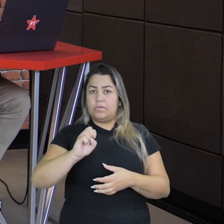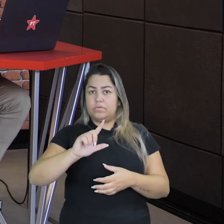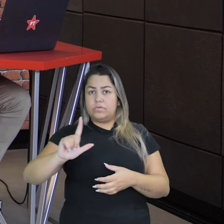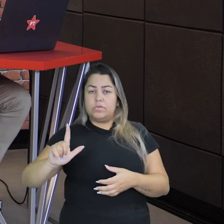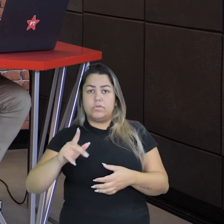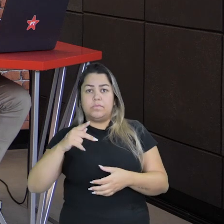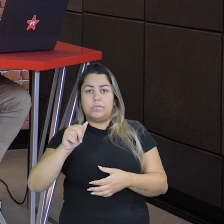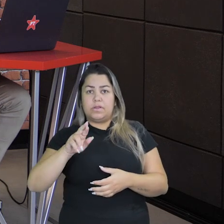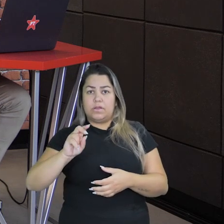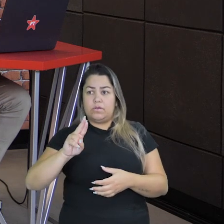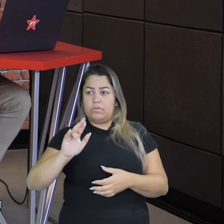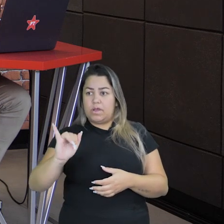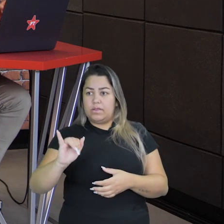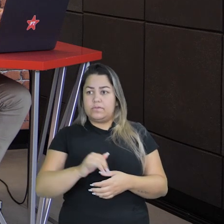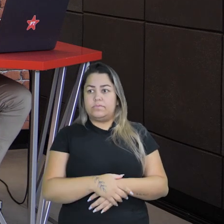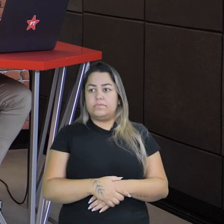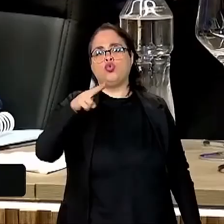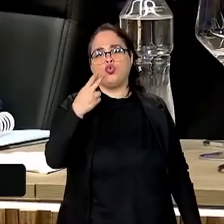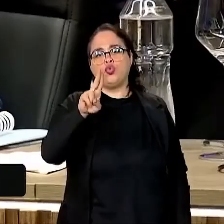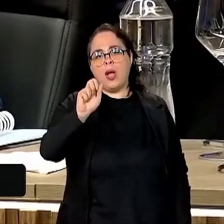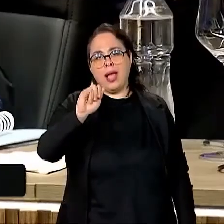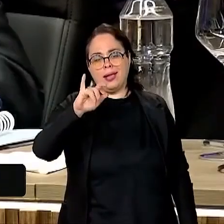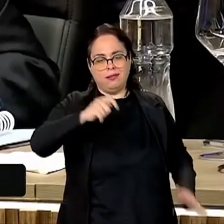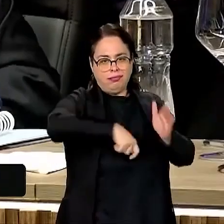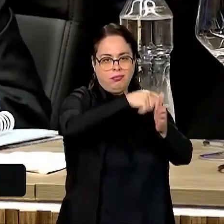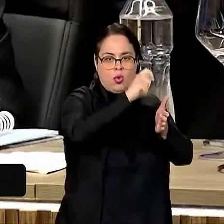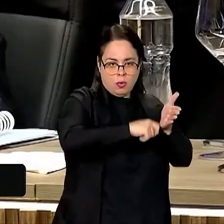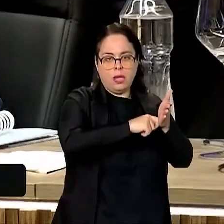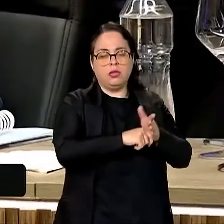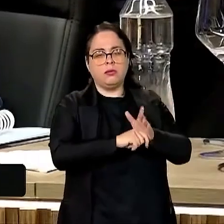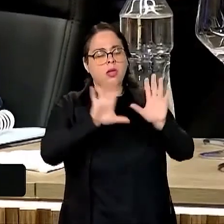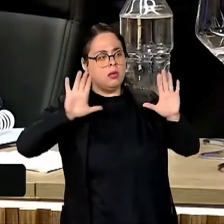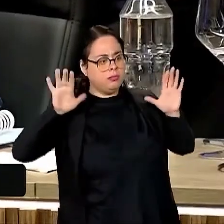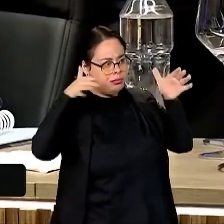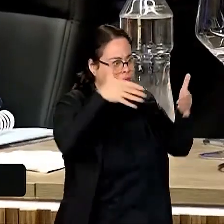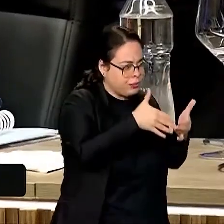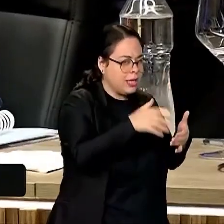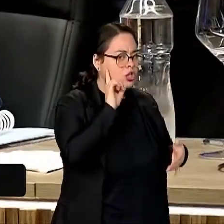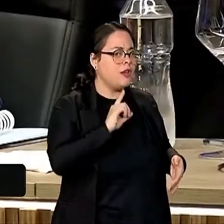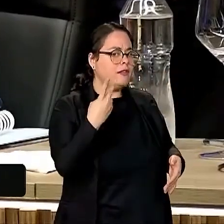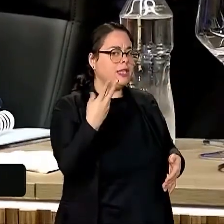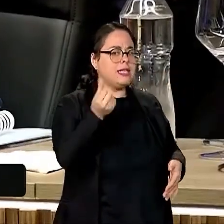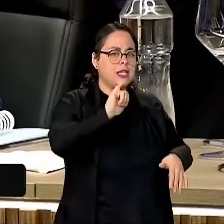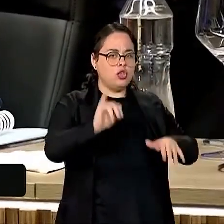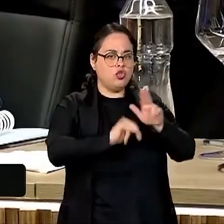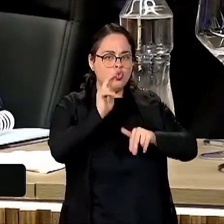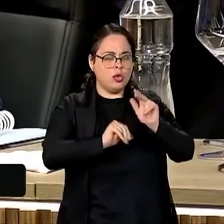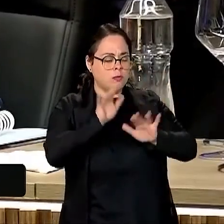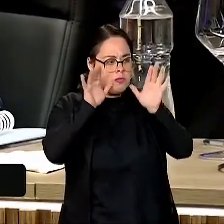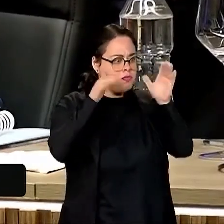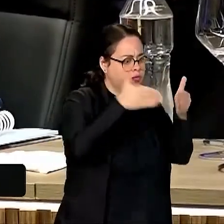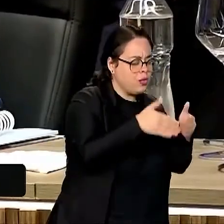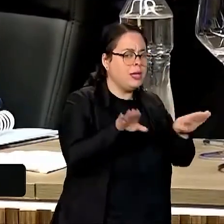Mercosul em Assunção, no Paraguai. Vamos ver. A reação unânime ao 26 de junho na Bolívia e ao 8